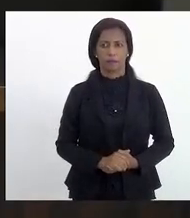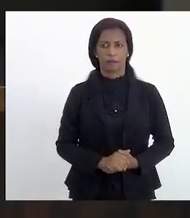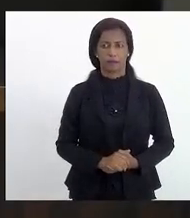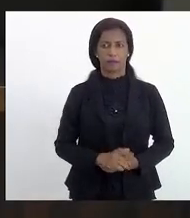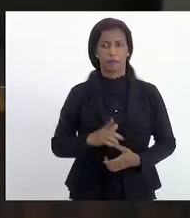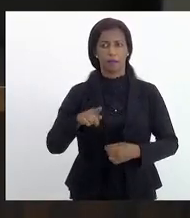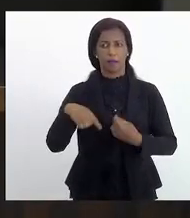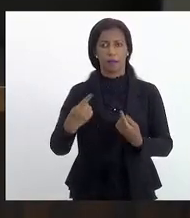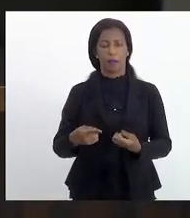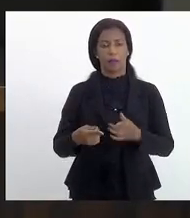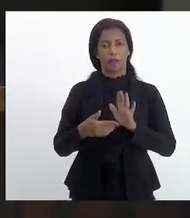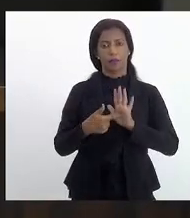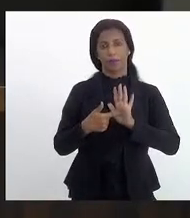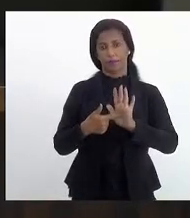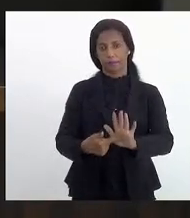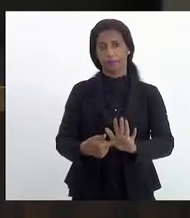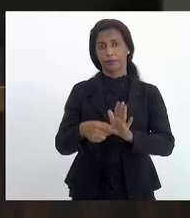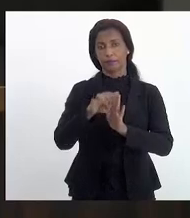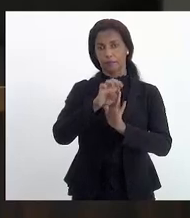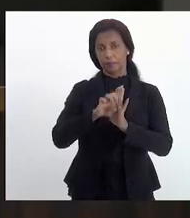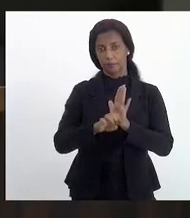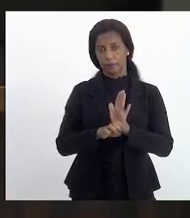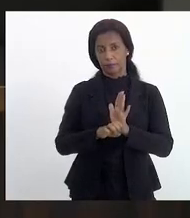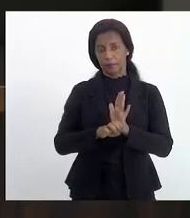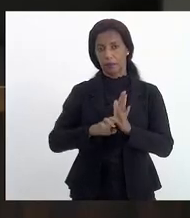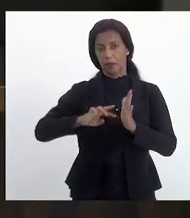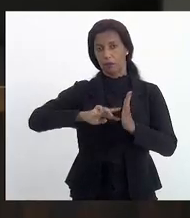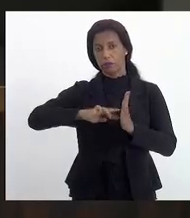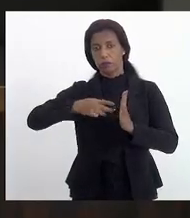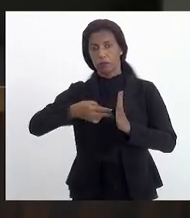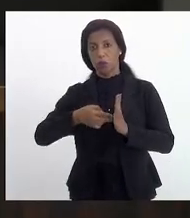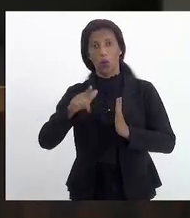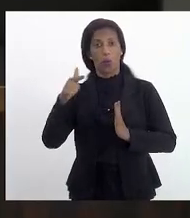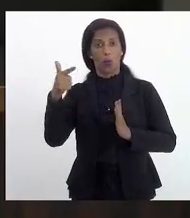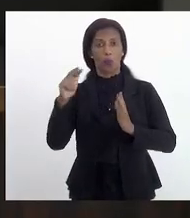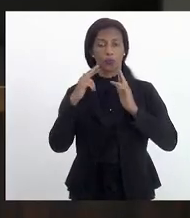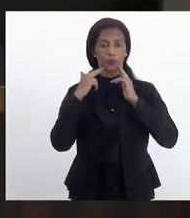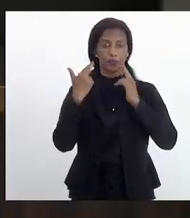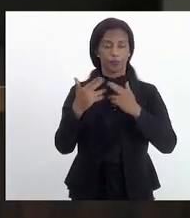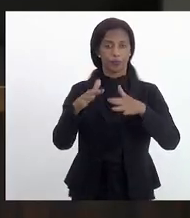apresentadas as emendas, vamos reproduzir as outras audiências,